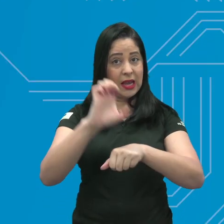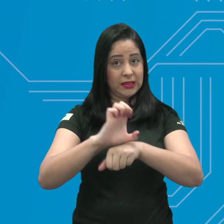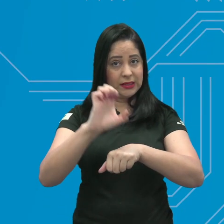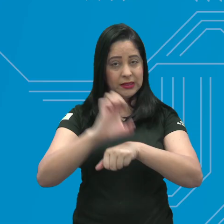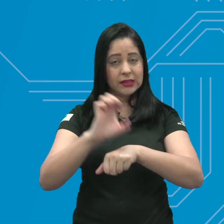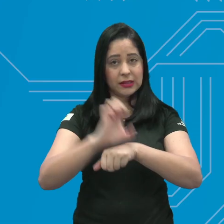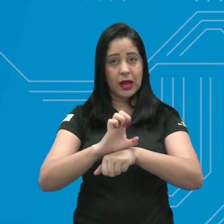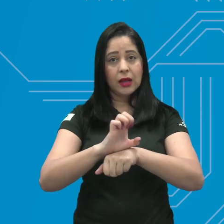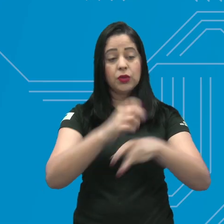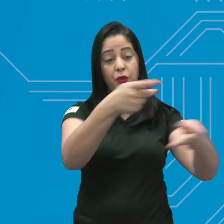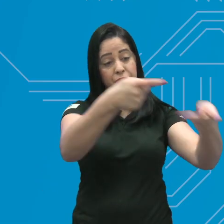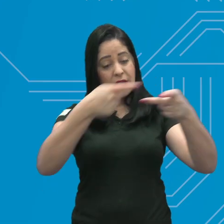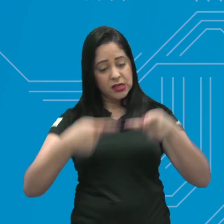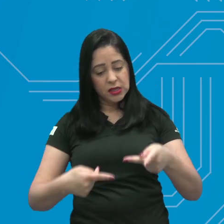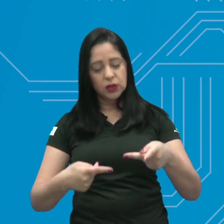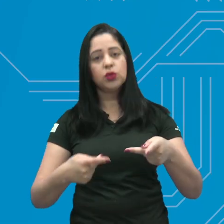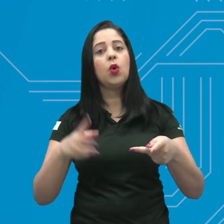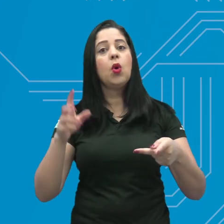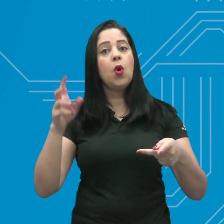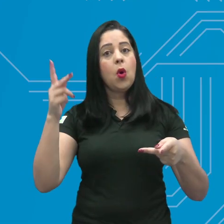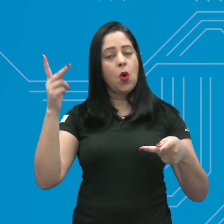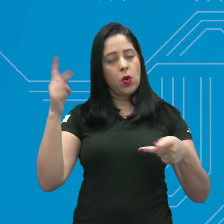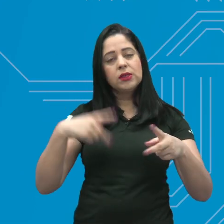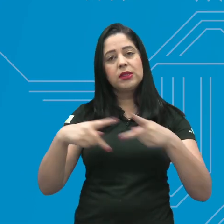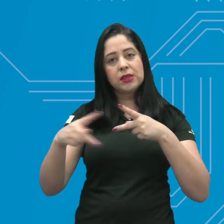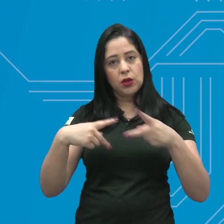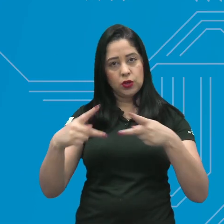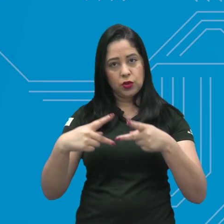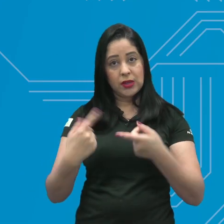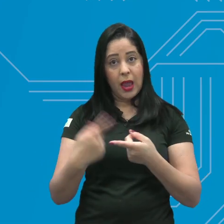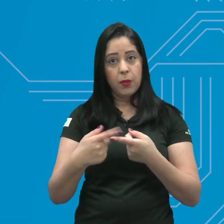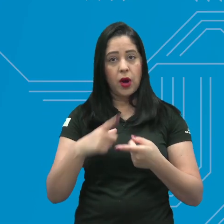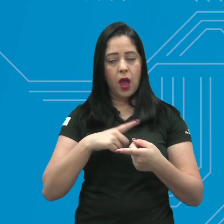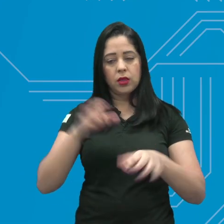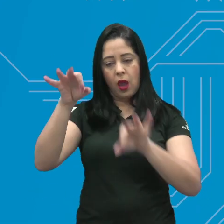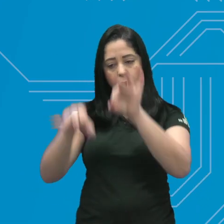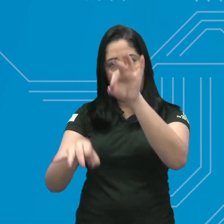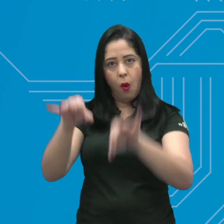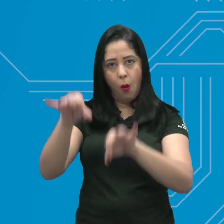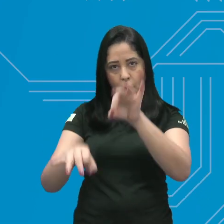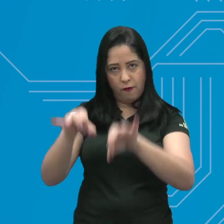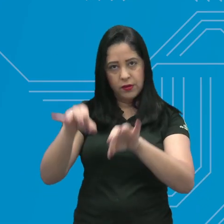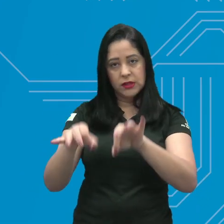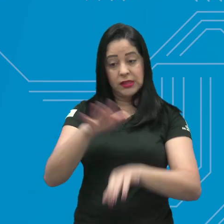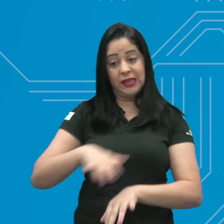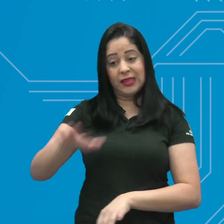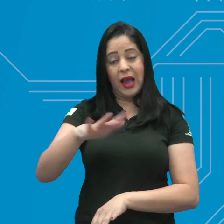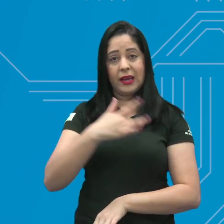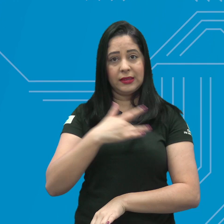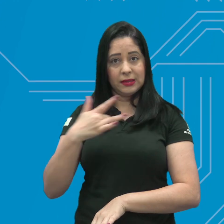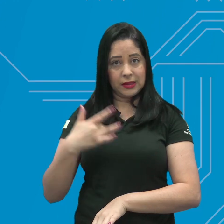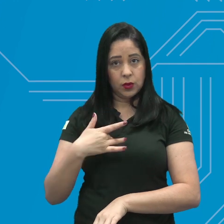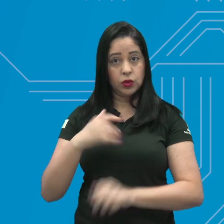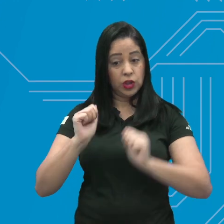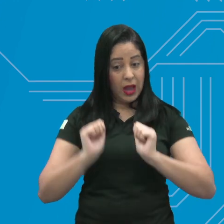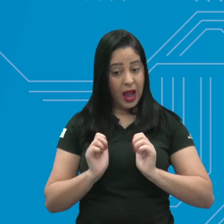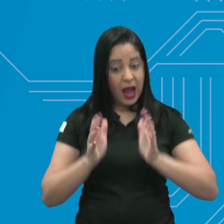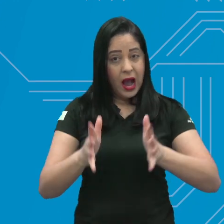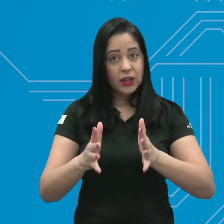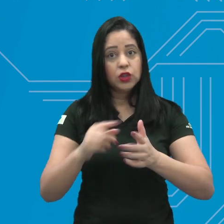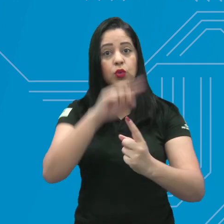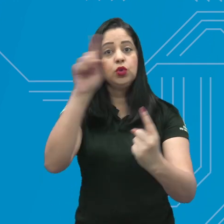de Estado de Saúde esteve em São José dos Campos para a realização da 3ª oficina de regionalização da saúde.